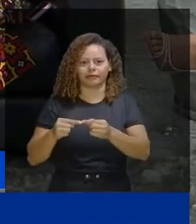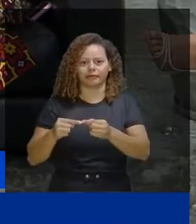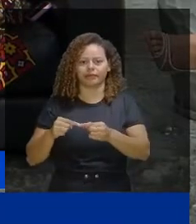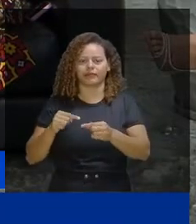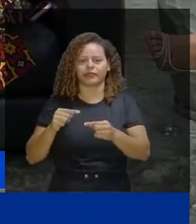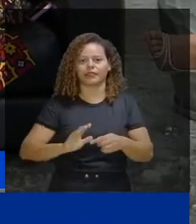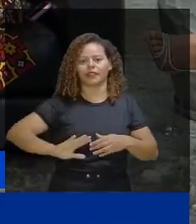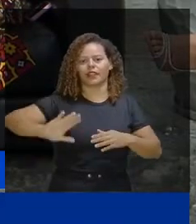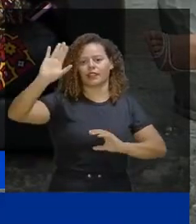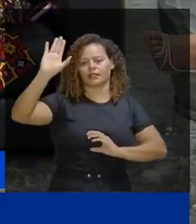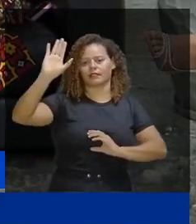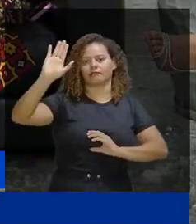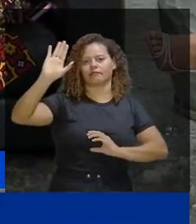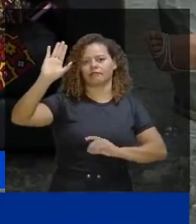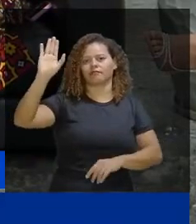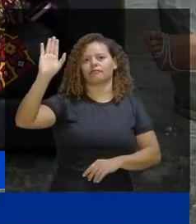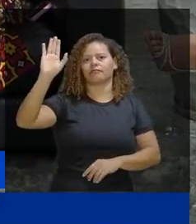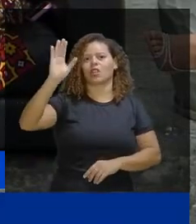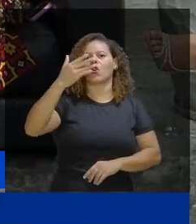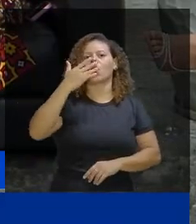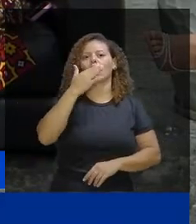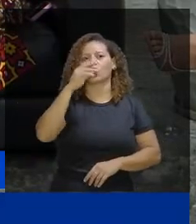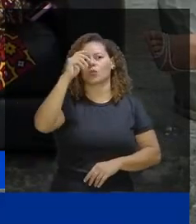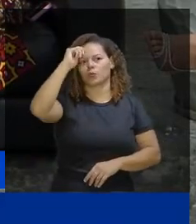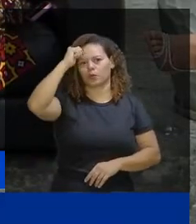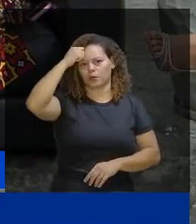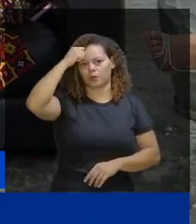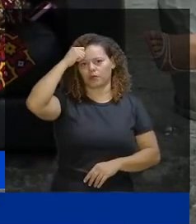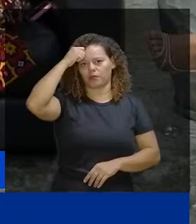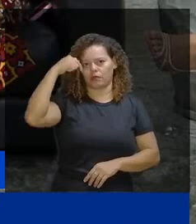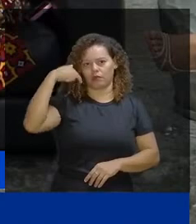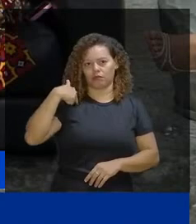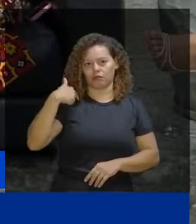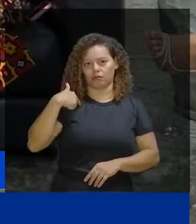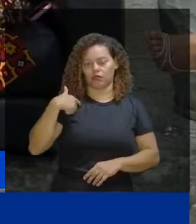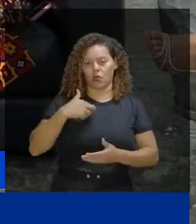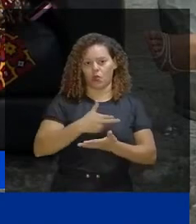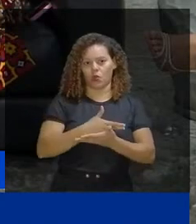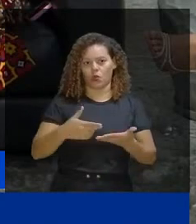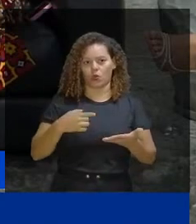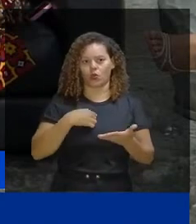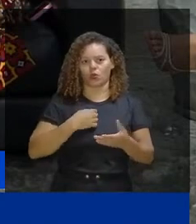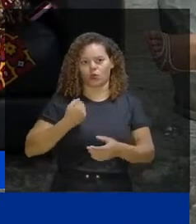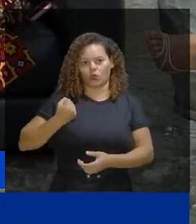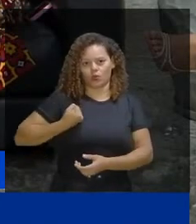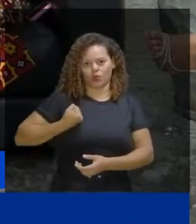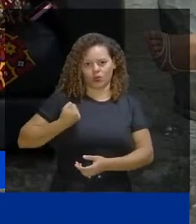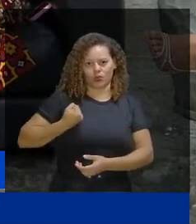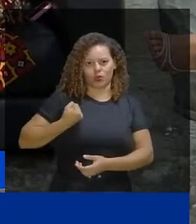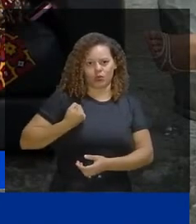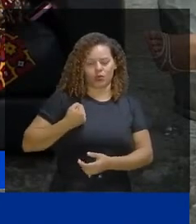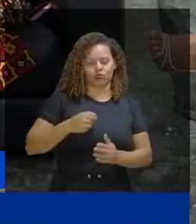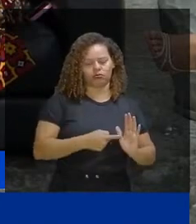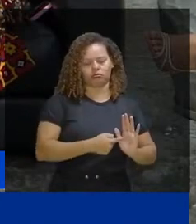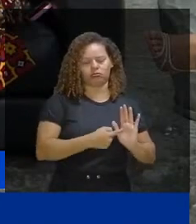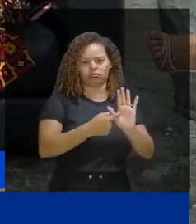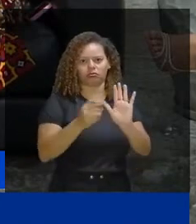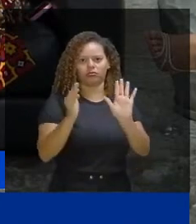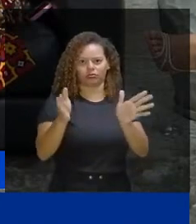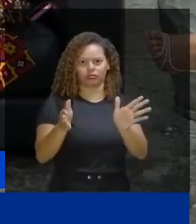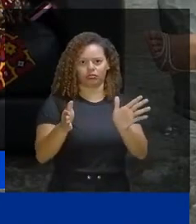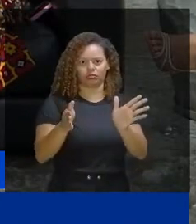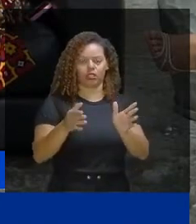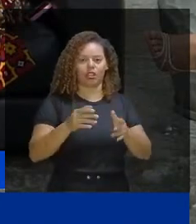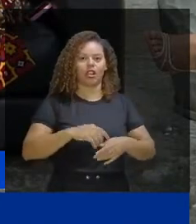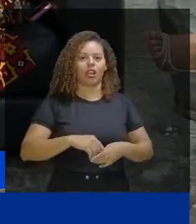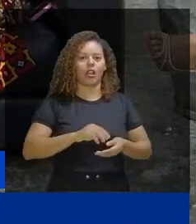cor. Houve um salto, eu tenho os números aqui, apresentei os números ainda há pouco para a imprensa, para divulgar,